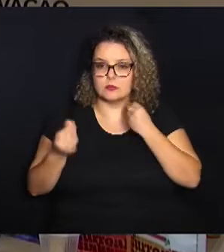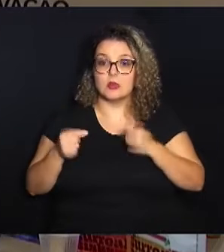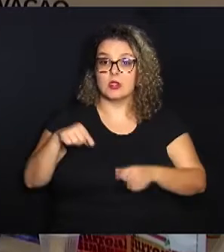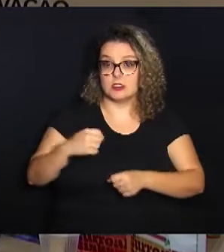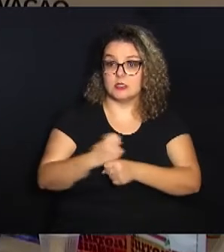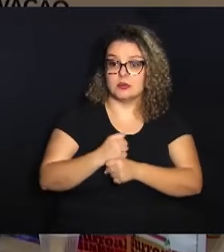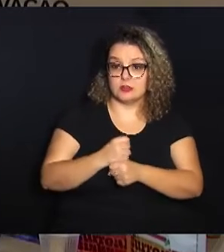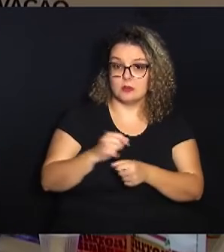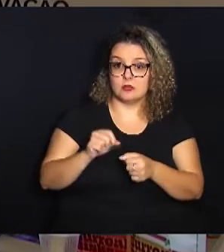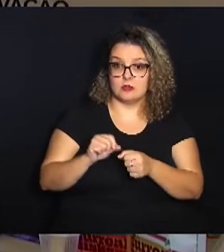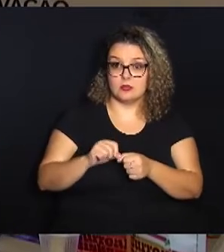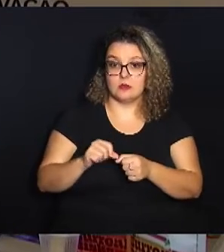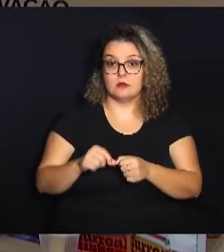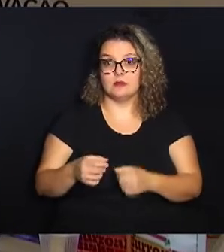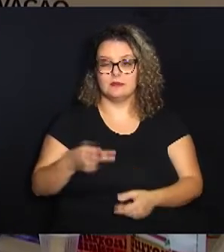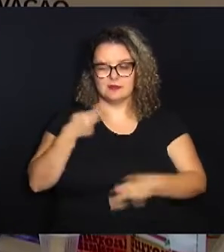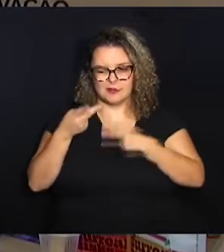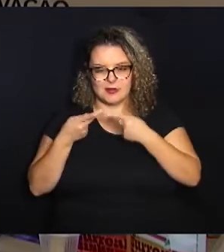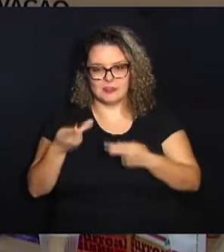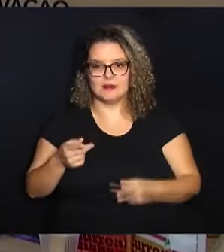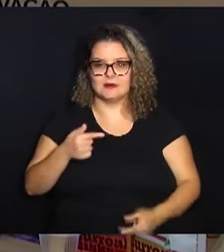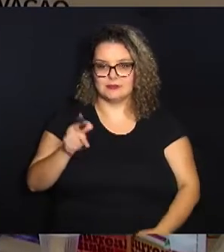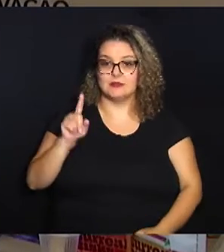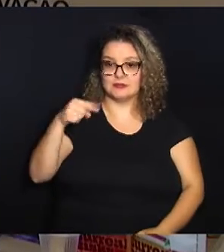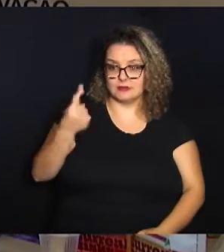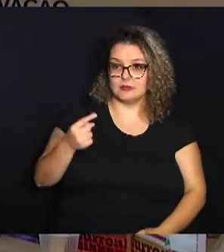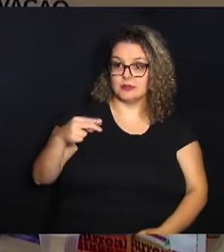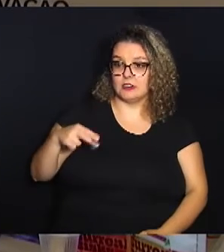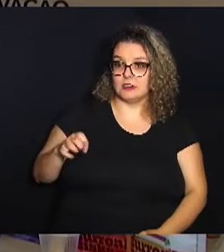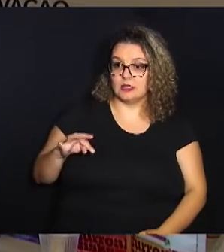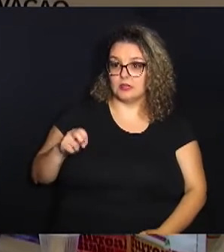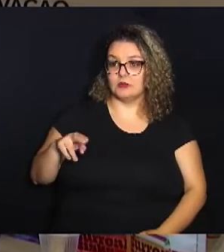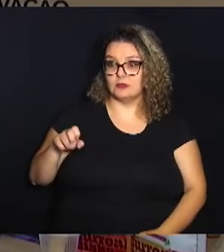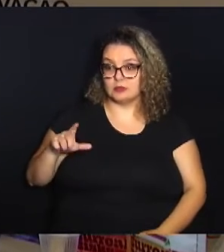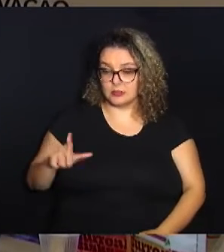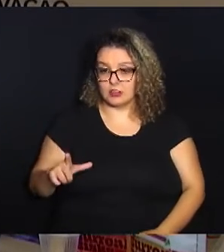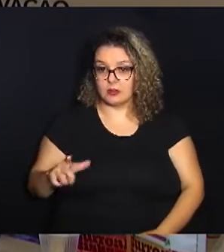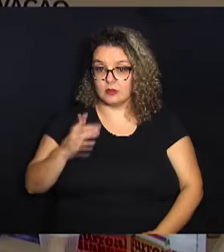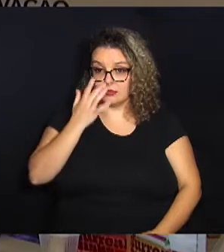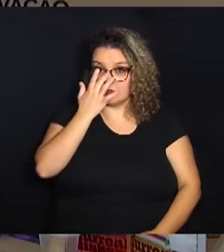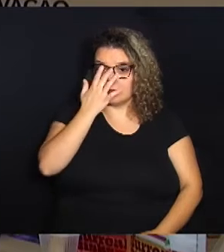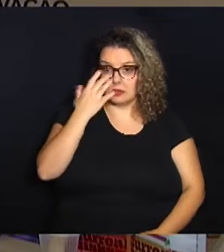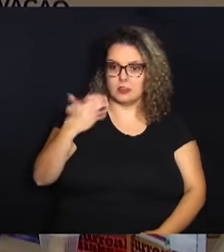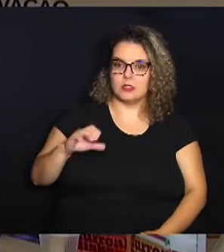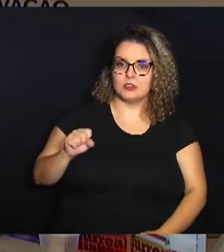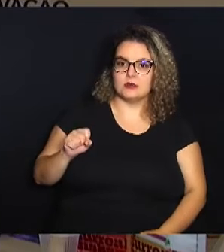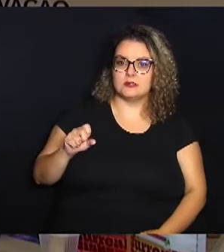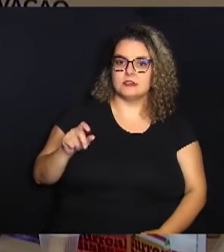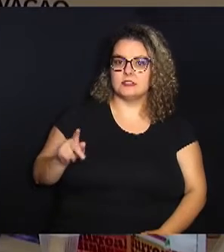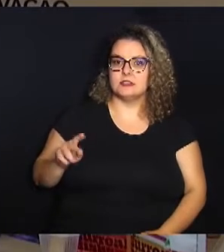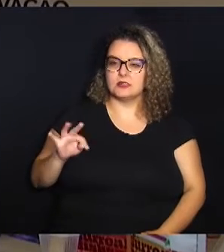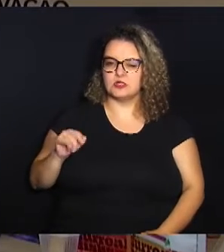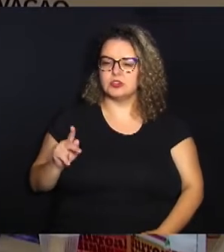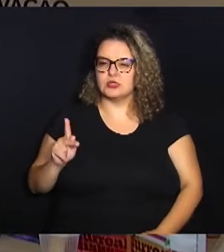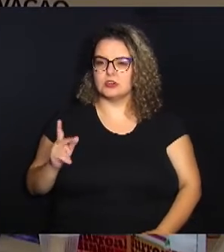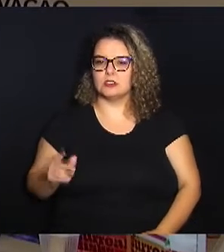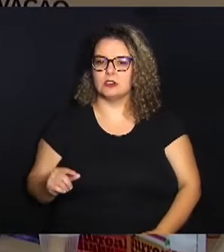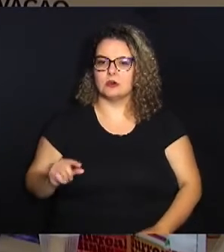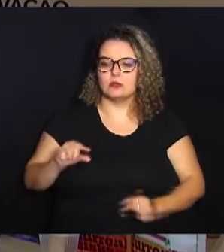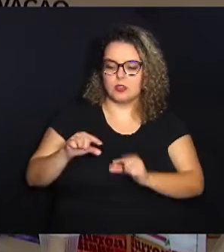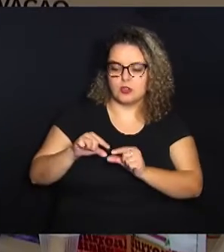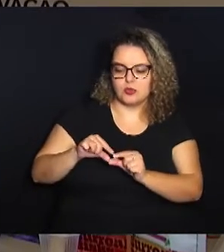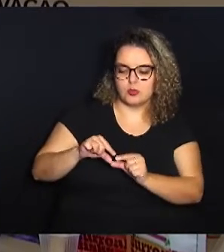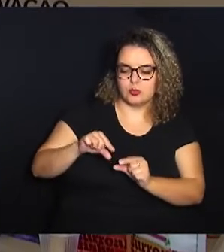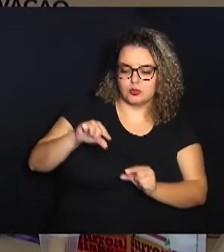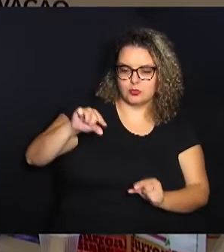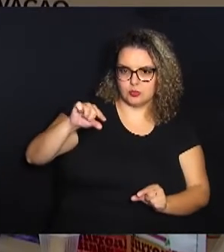lançando, fazendo um spoiler aqui, semana que vem na Natural Tech a gente está lançando a linha Stick, que todo mundo pedia um pouco mais comprido, então a gente vai